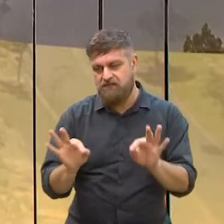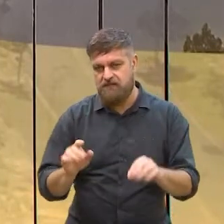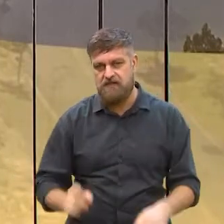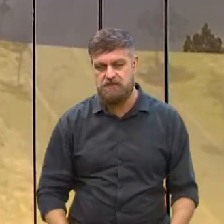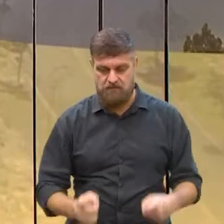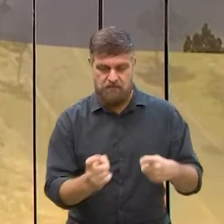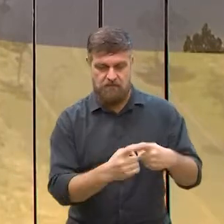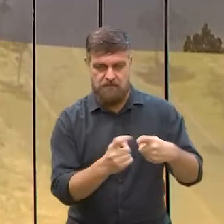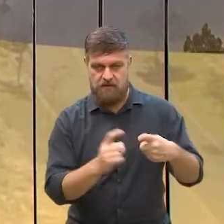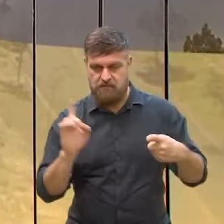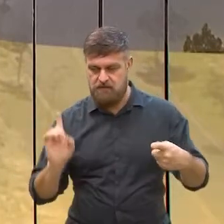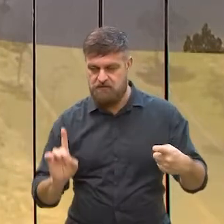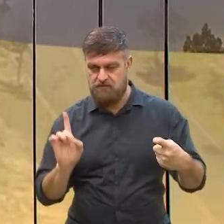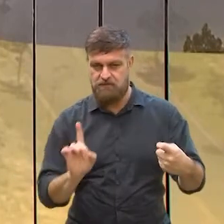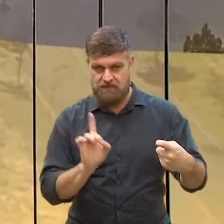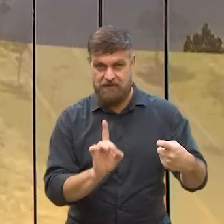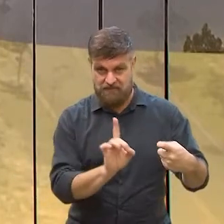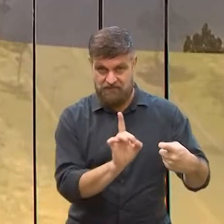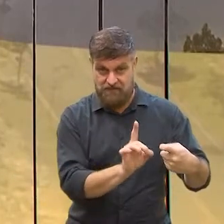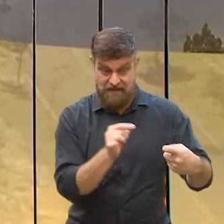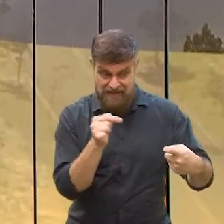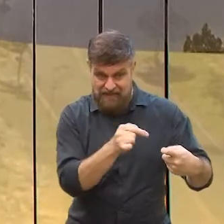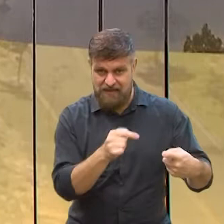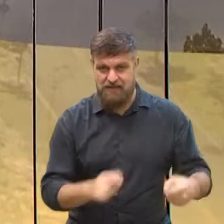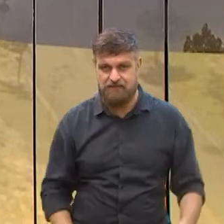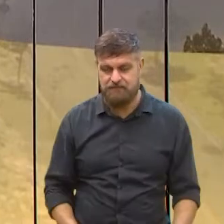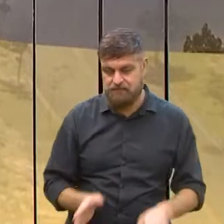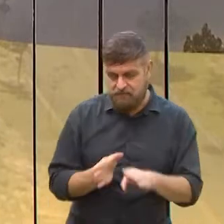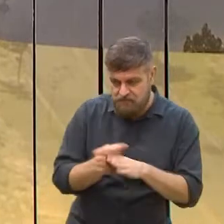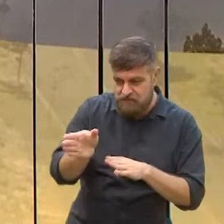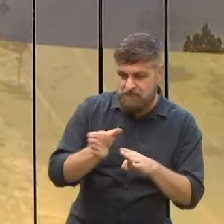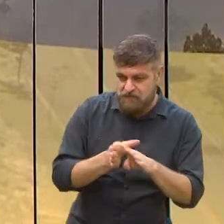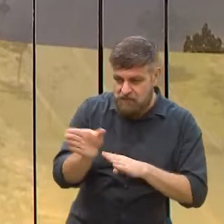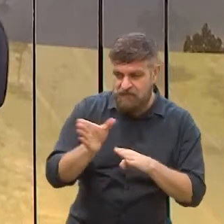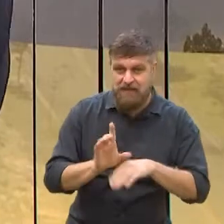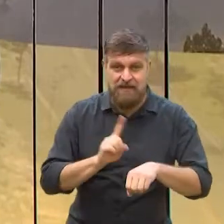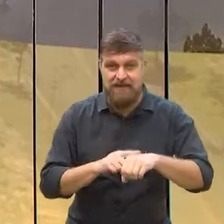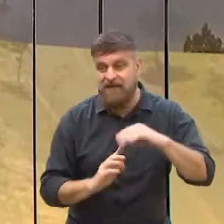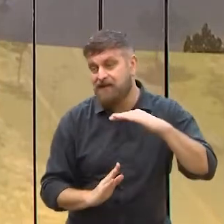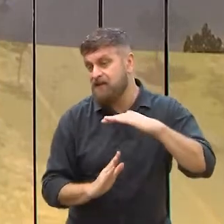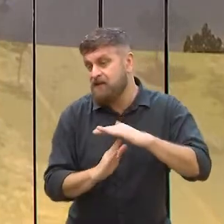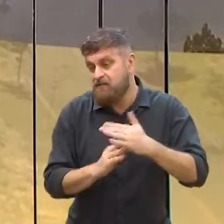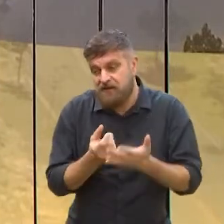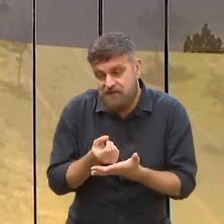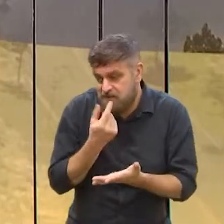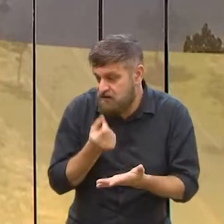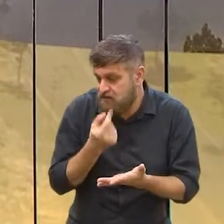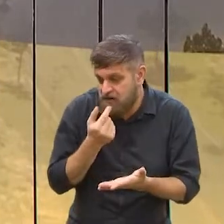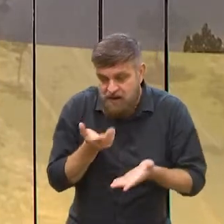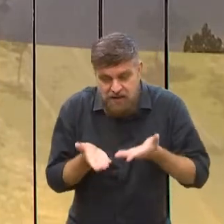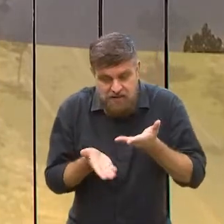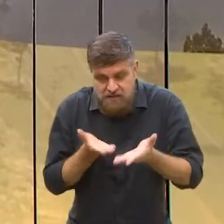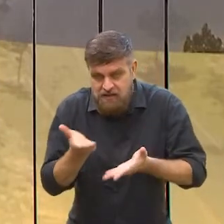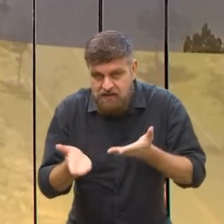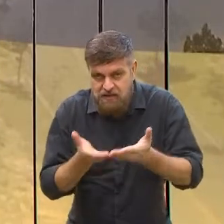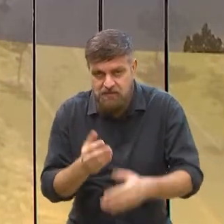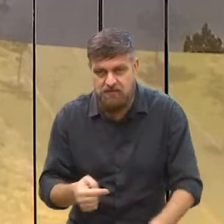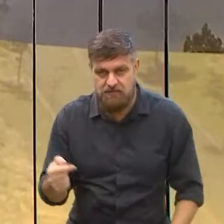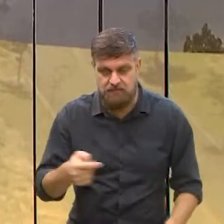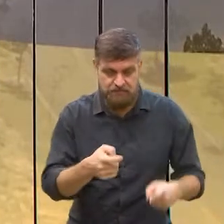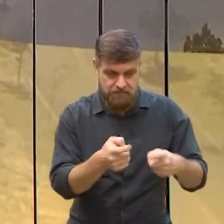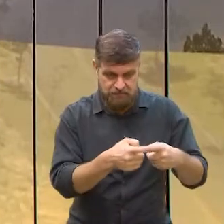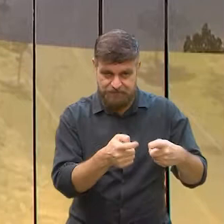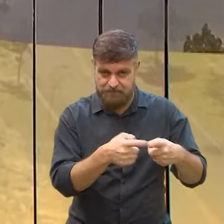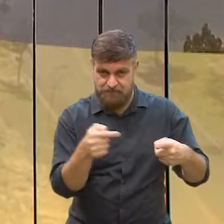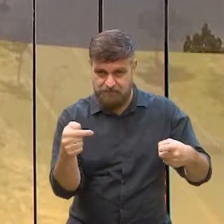endocrinologista provavelmente é muito bom. Só que ele é muito limitado no arsenal em termos de tratamento. Então os endocrinologistas, de